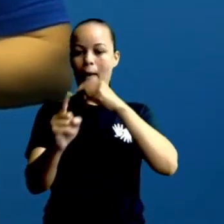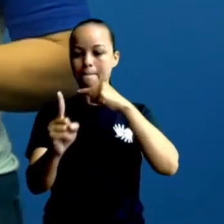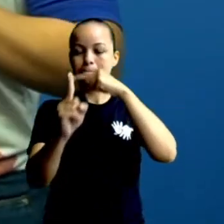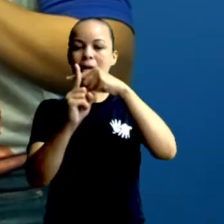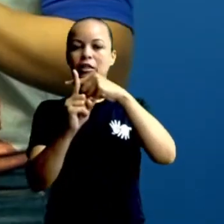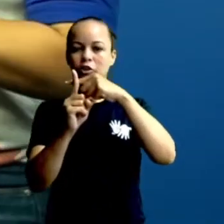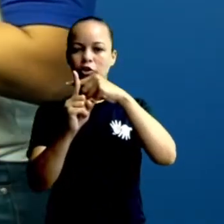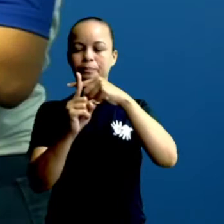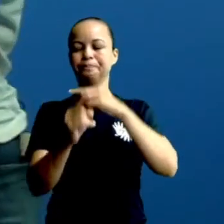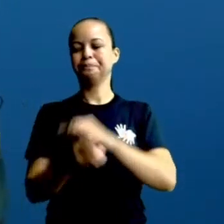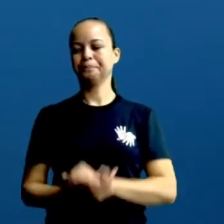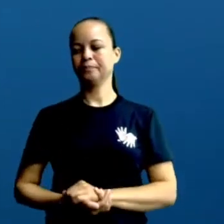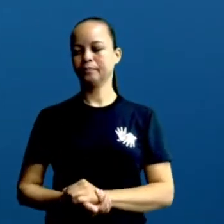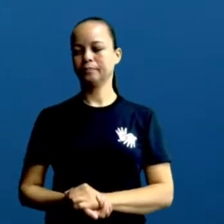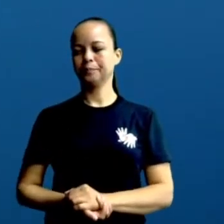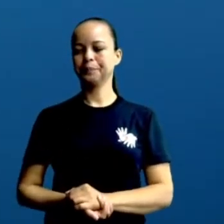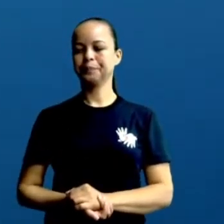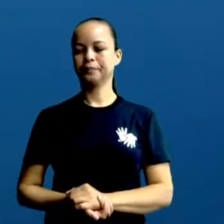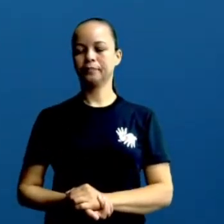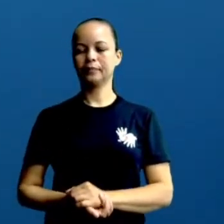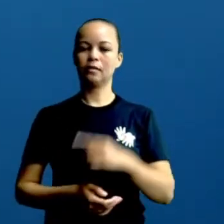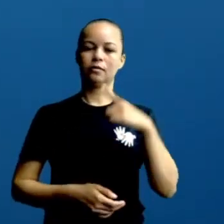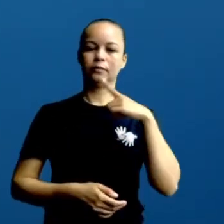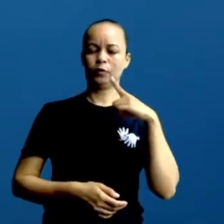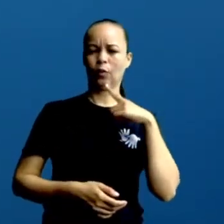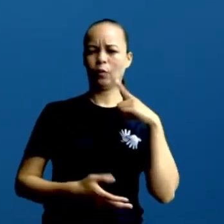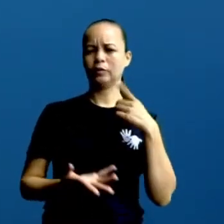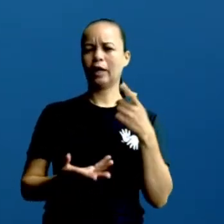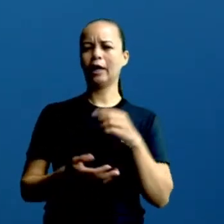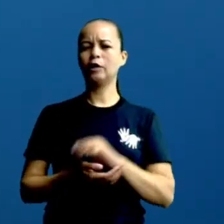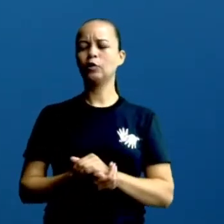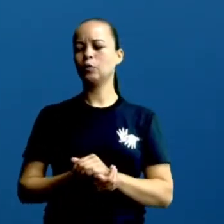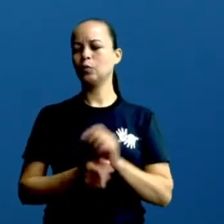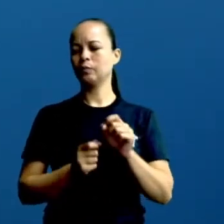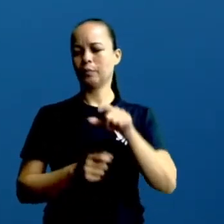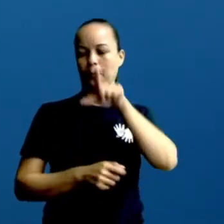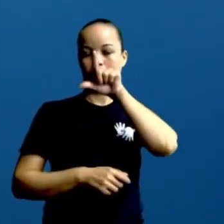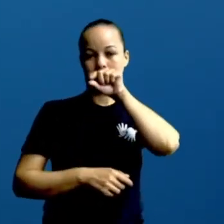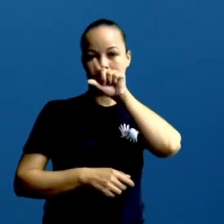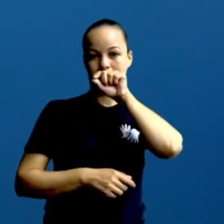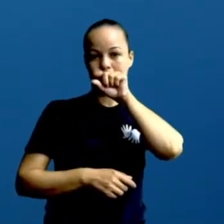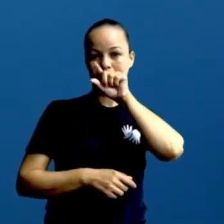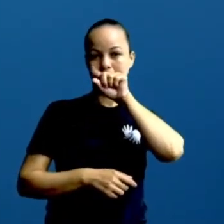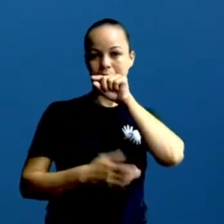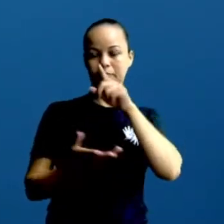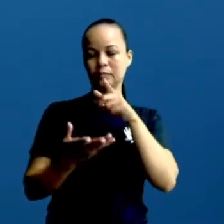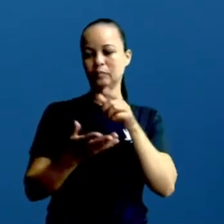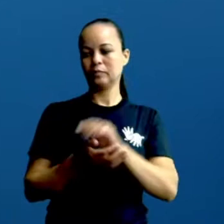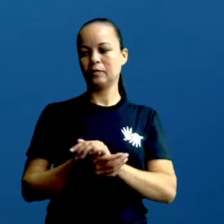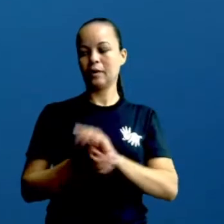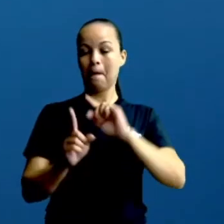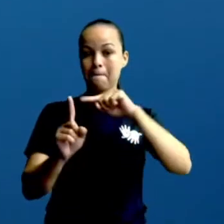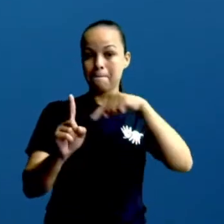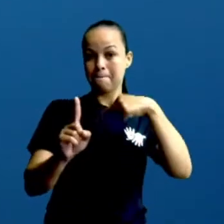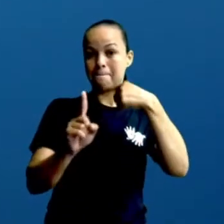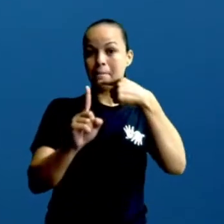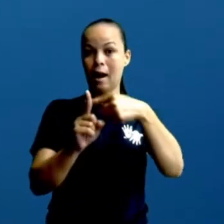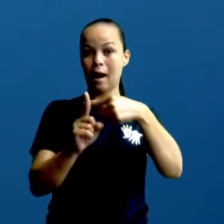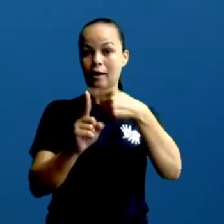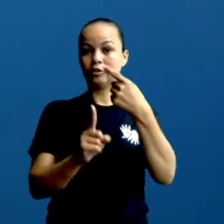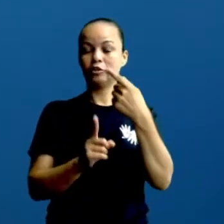Tá certo vamos lá eu tenho aqui um passarinho mas